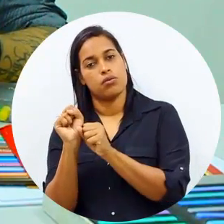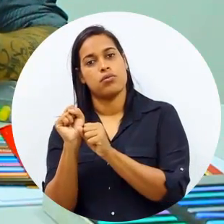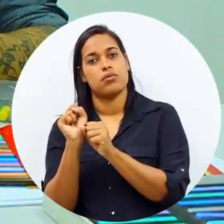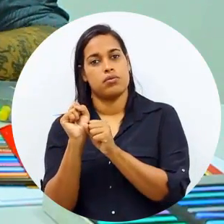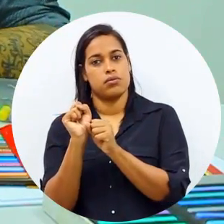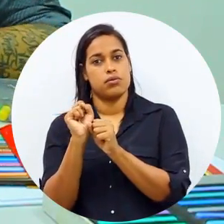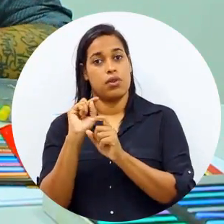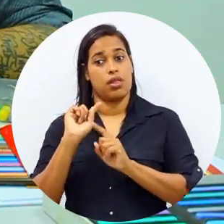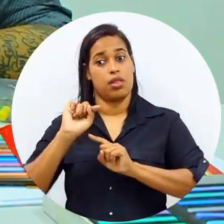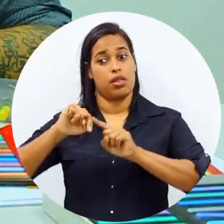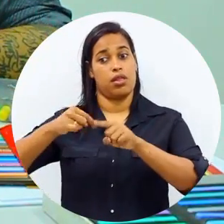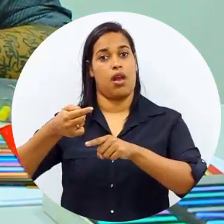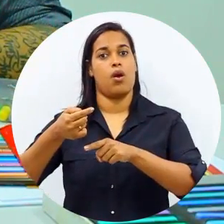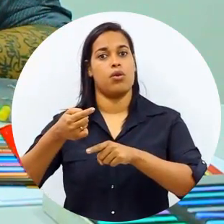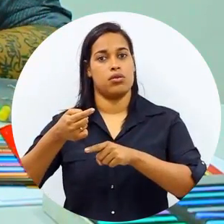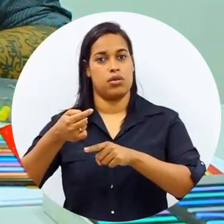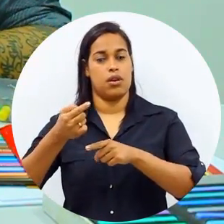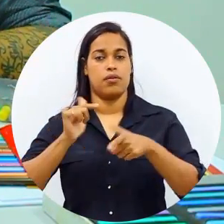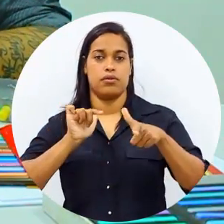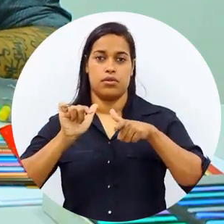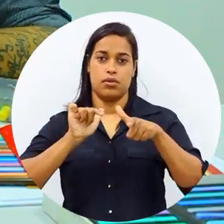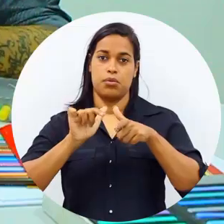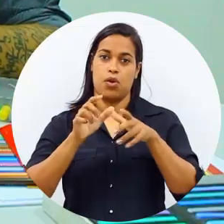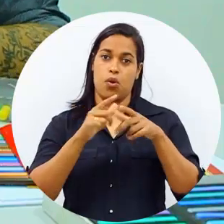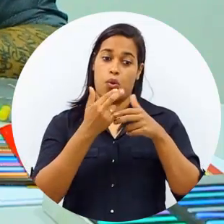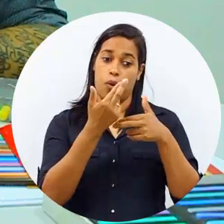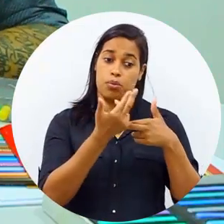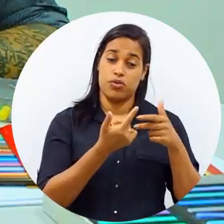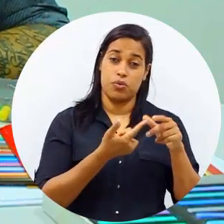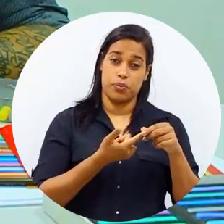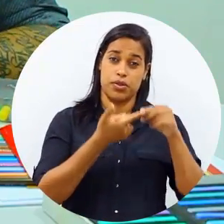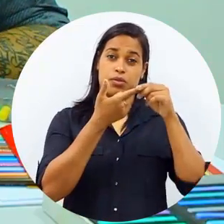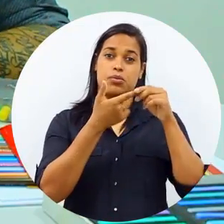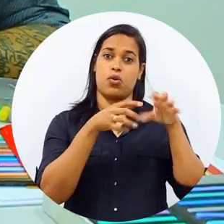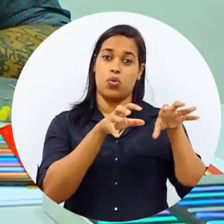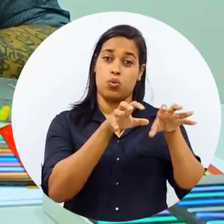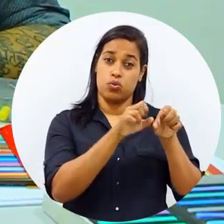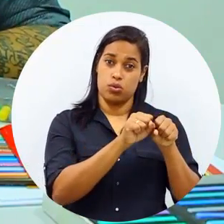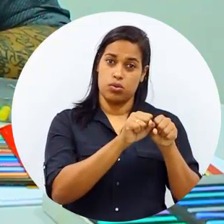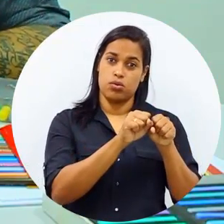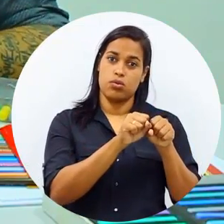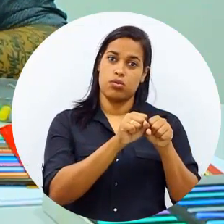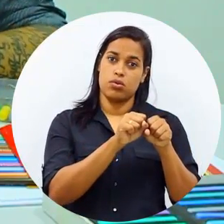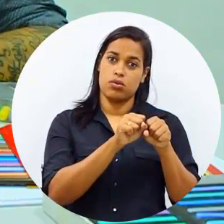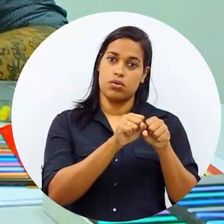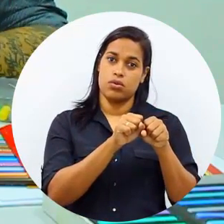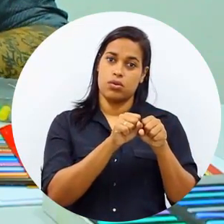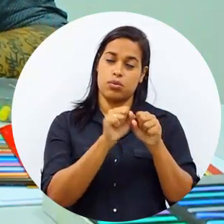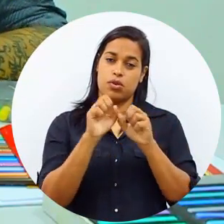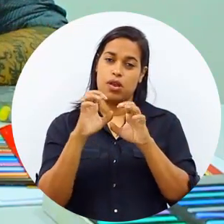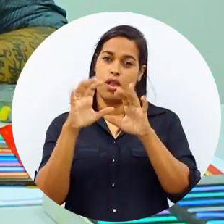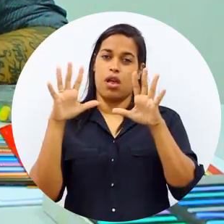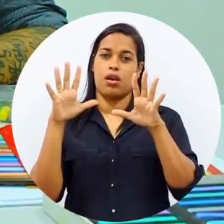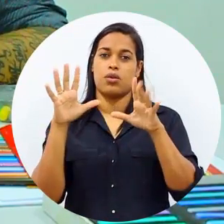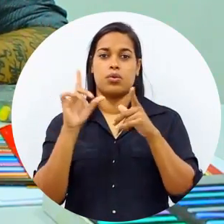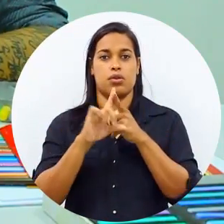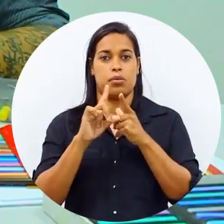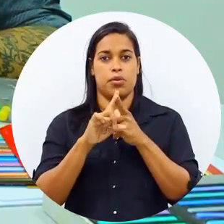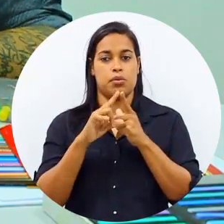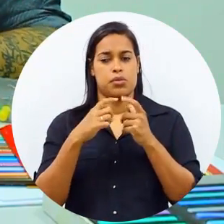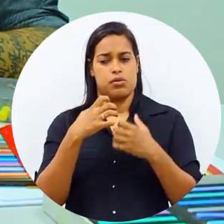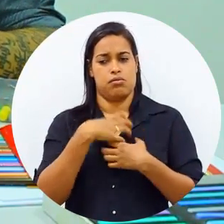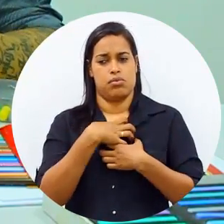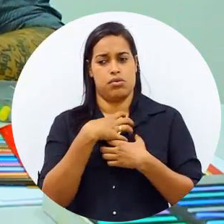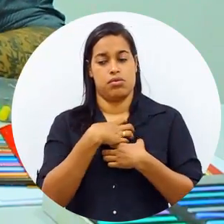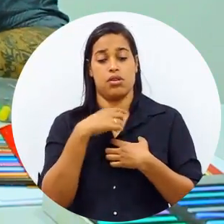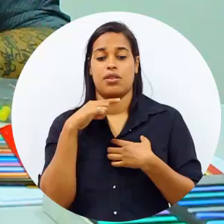escuro. Na outra área, eu vou trabalhar o objeto principal escuro sob um fundo claro, para que